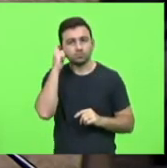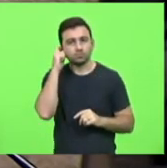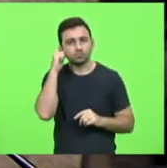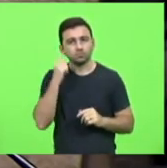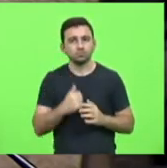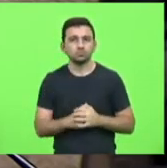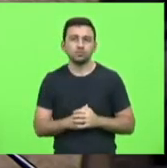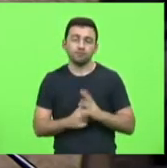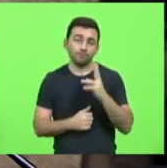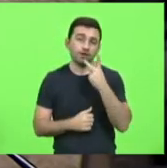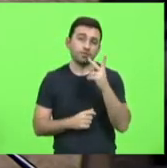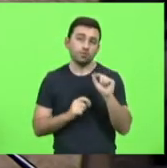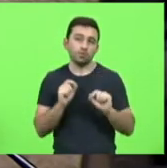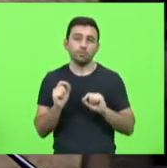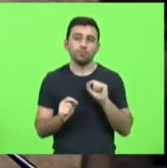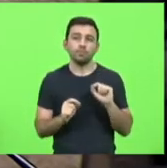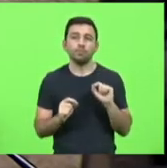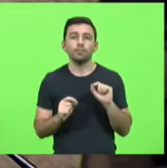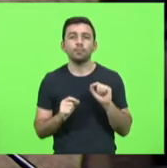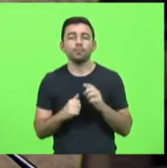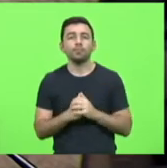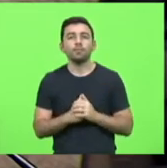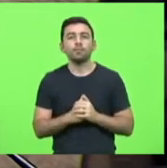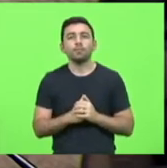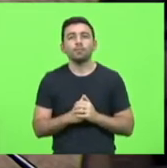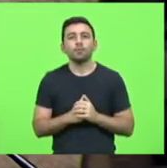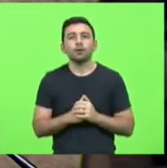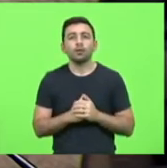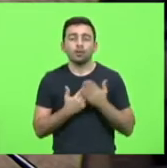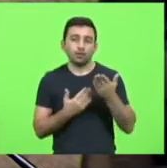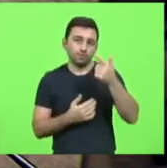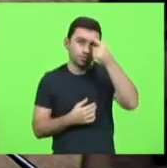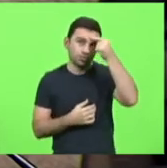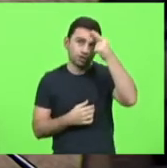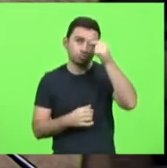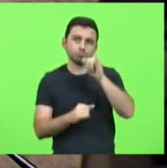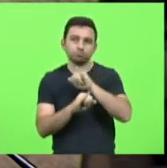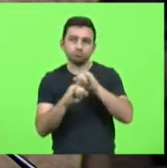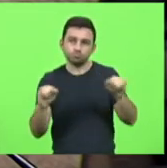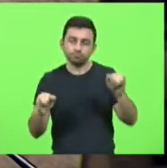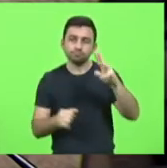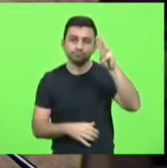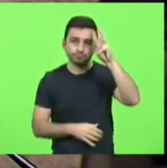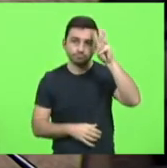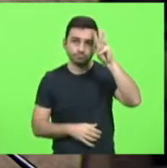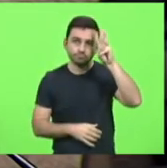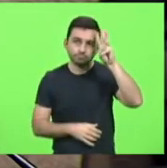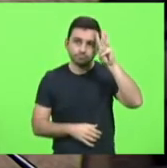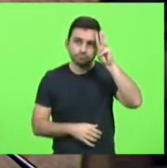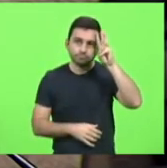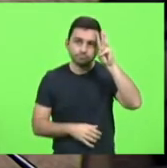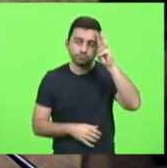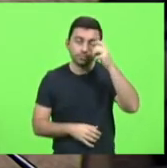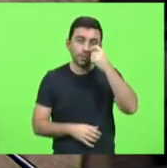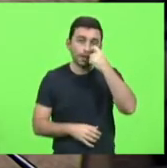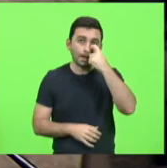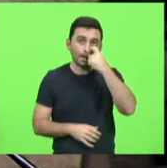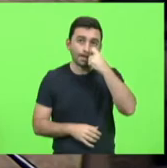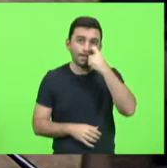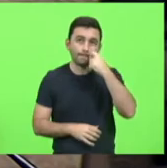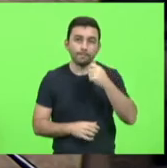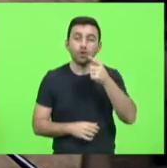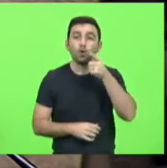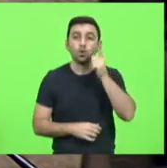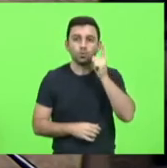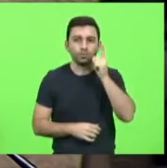que diz o seguinte: a Universidade de Oxford anunciou nesta terça-feira, que foi ontem,